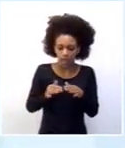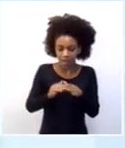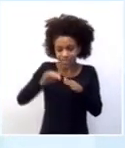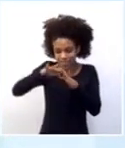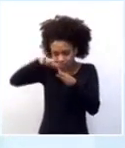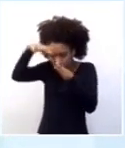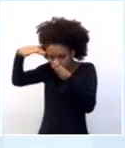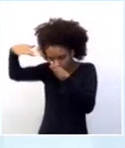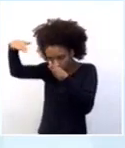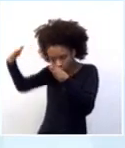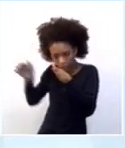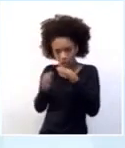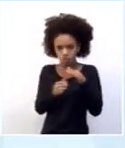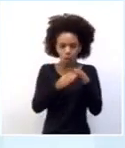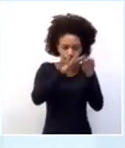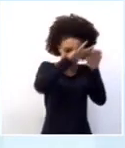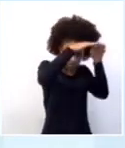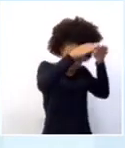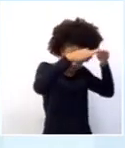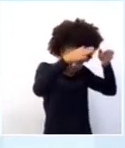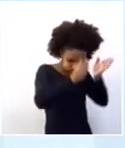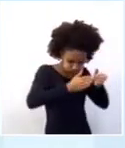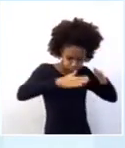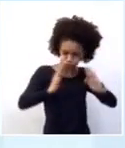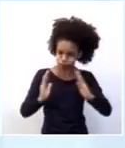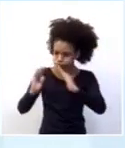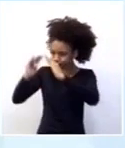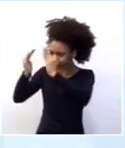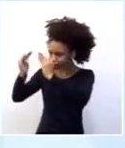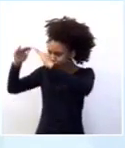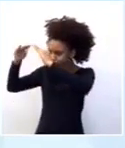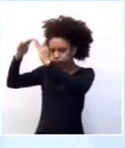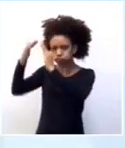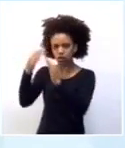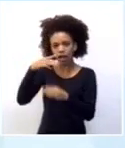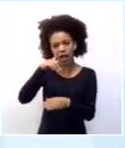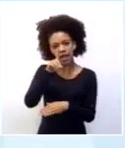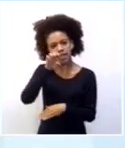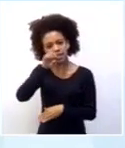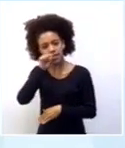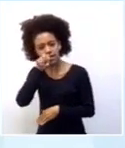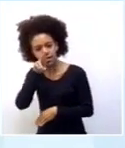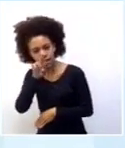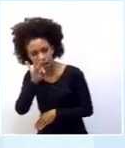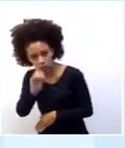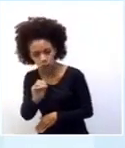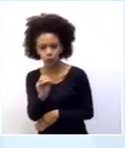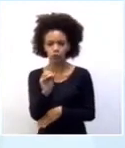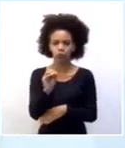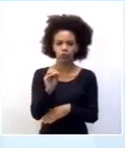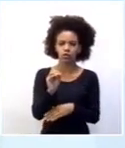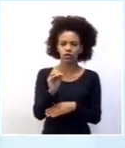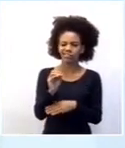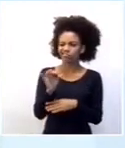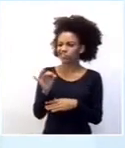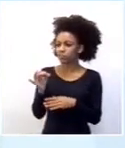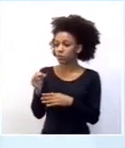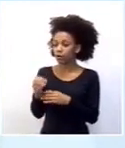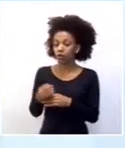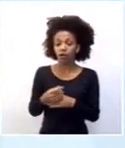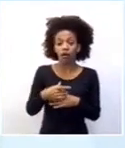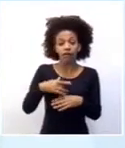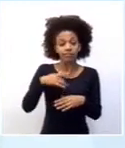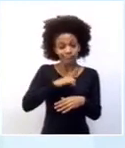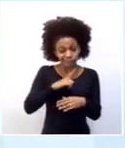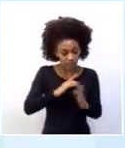deserto a leste, ele é cercado por desertos a oeste, ele vai ter uma fronteira no sul muito montanhosa, né? Uma